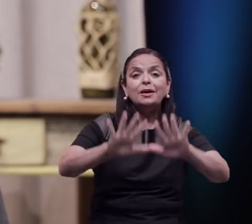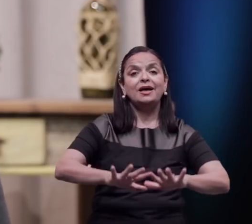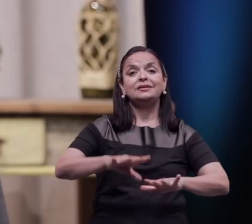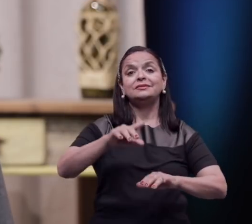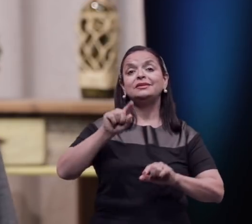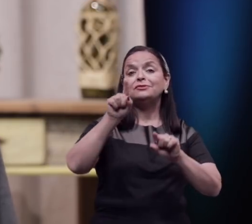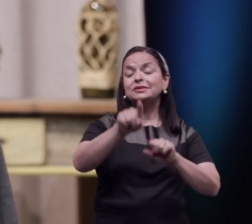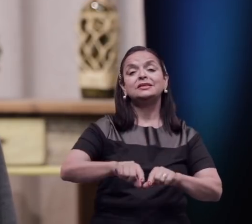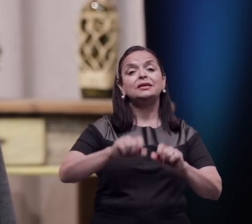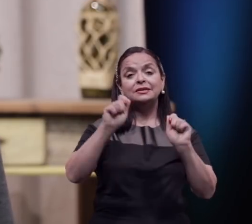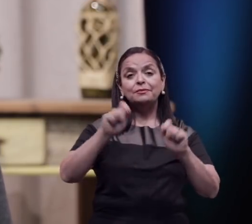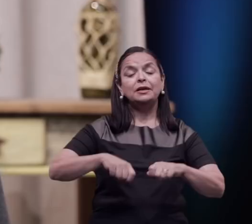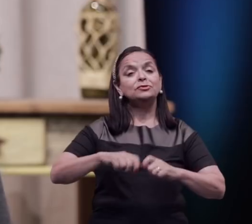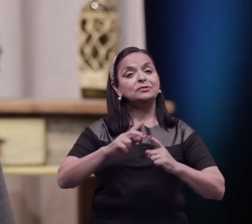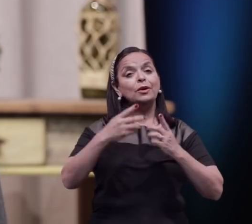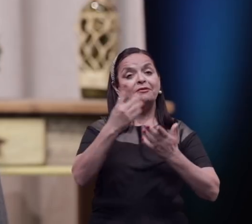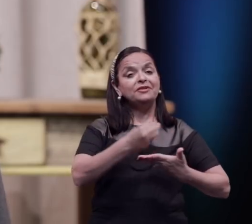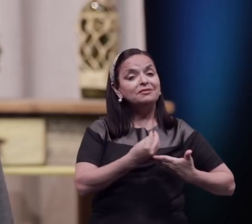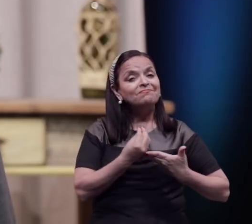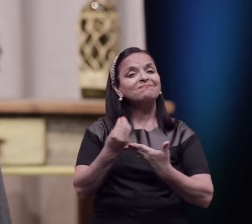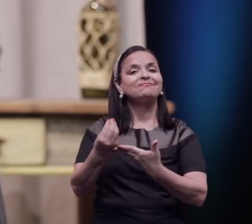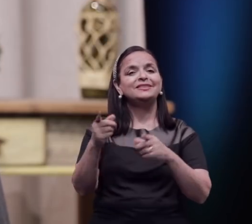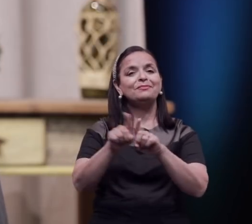seja grandemente abençoada, que você